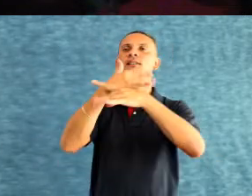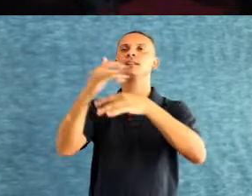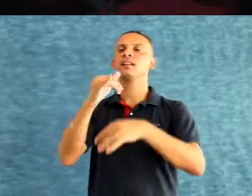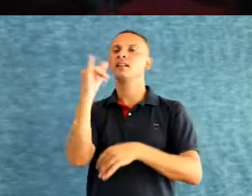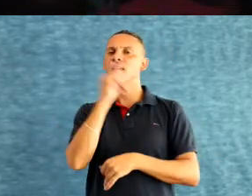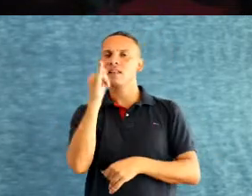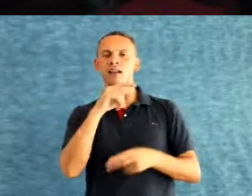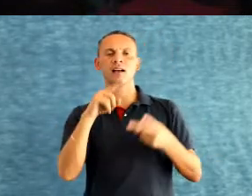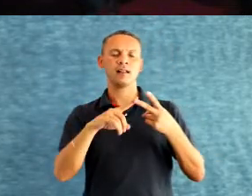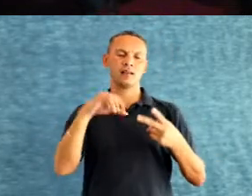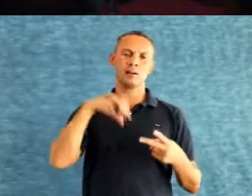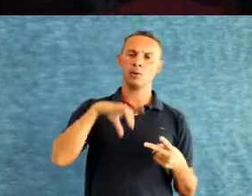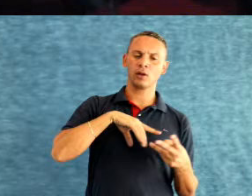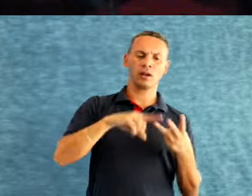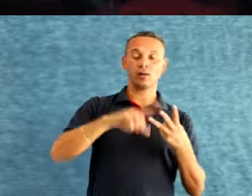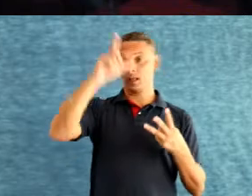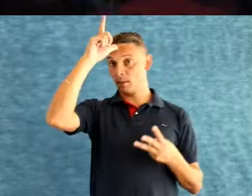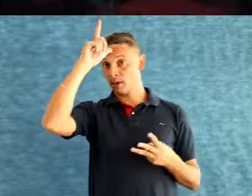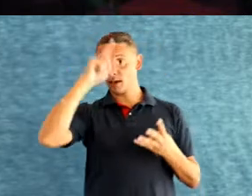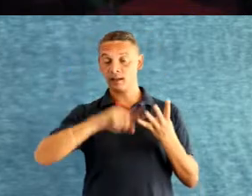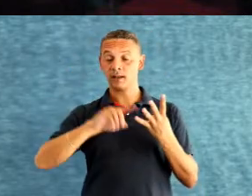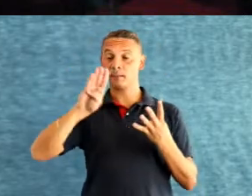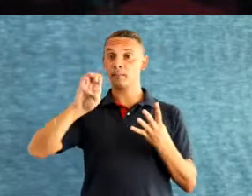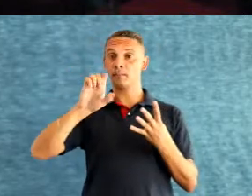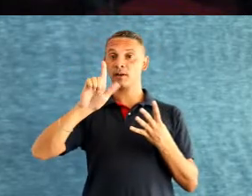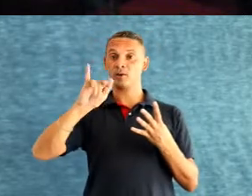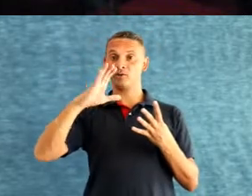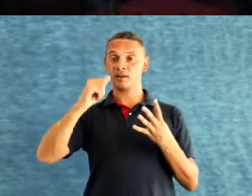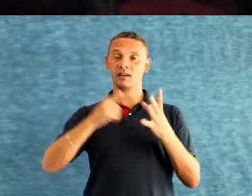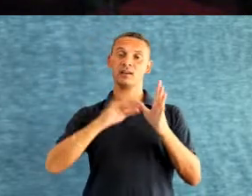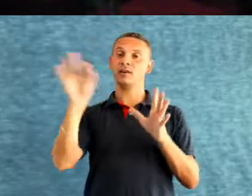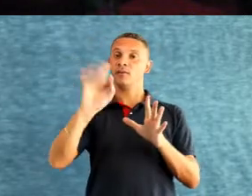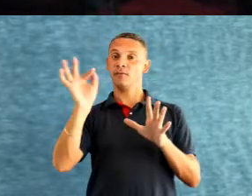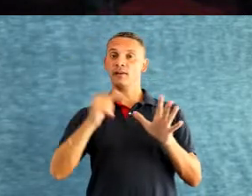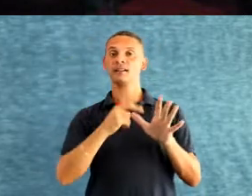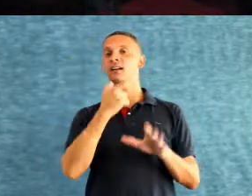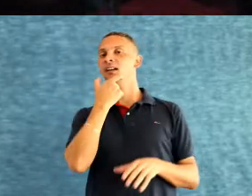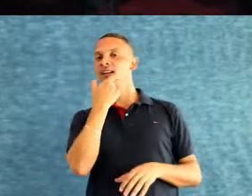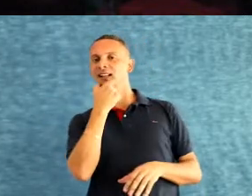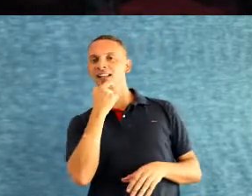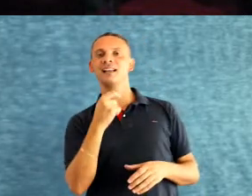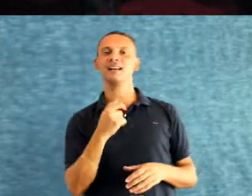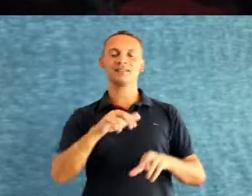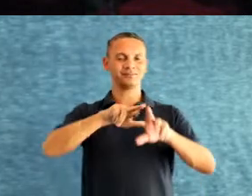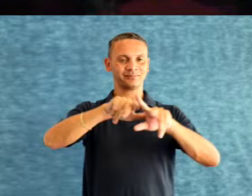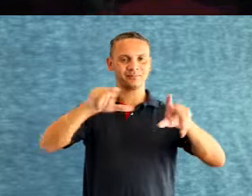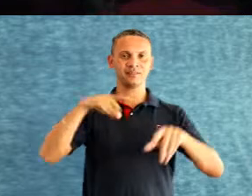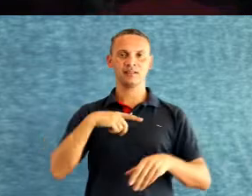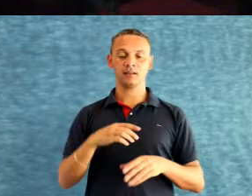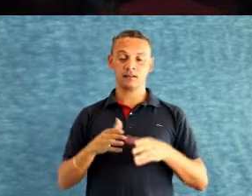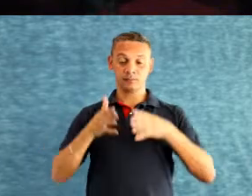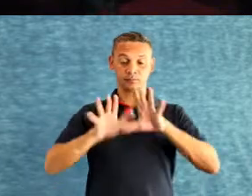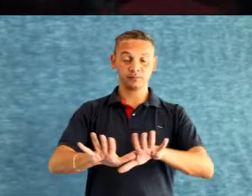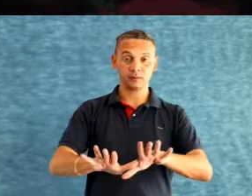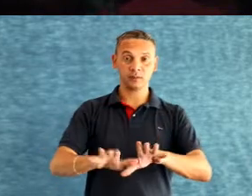de Portugal, da Alemanha, da Bélgica, da Grécia, da França, da Inglaterra, até que, em 1878, fixou-se em